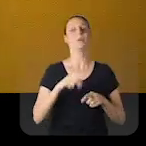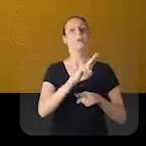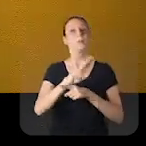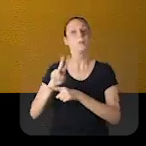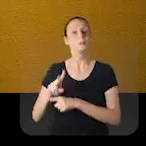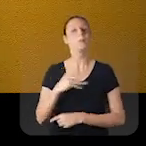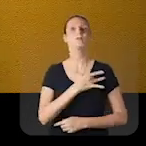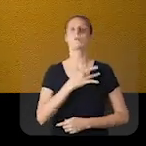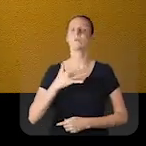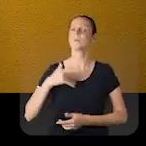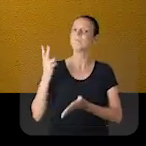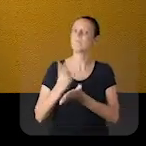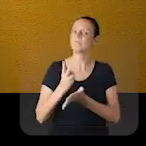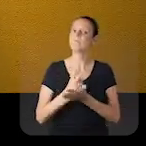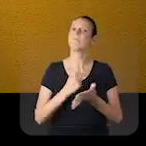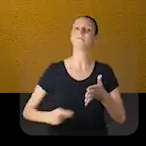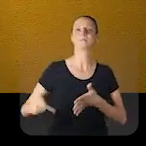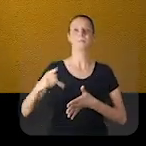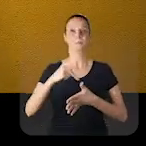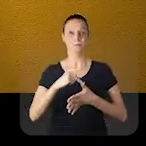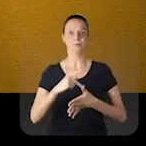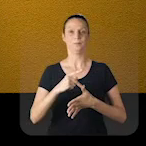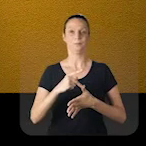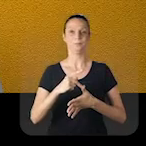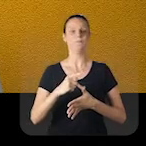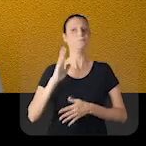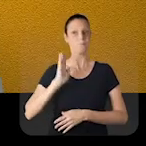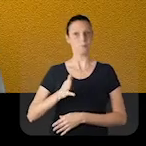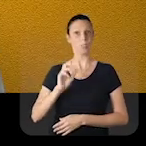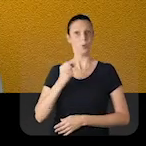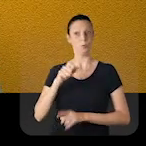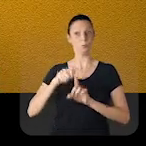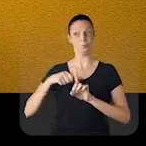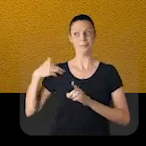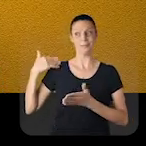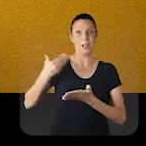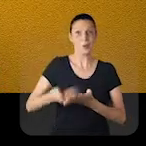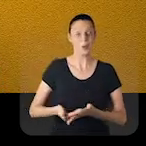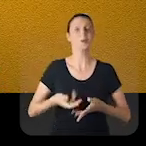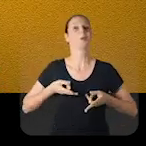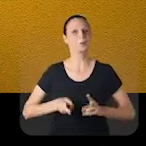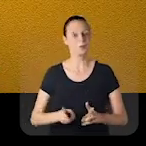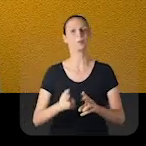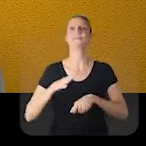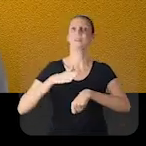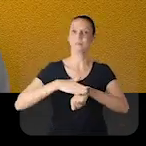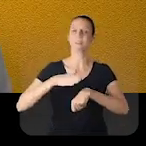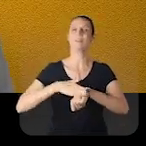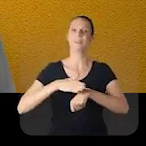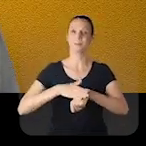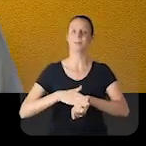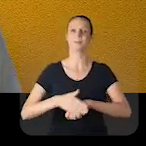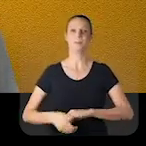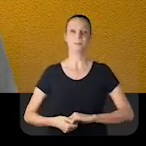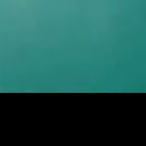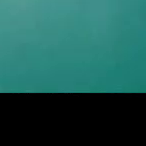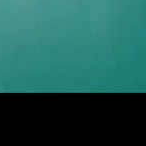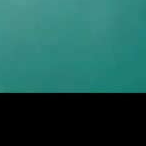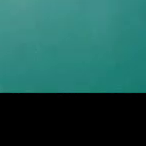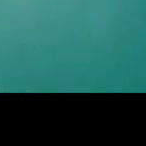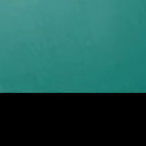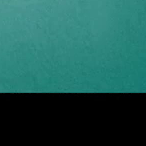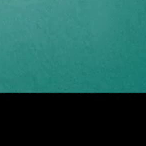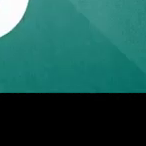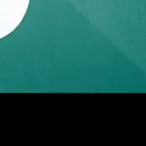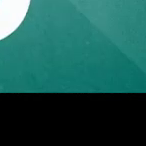mim, cuidar da sua saúde sempre será a prioridade. É isso que fiz nos últimos 8 meses e é o que vou continuar fazendo.